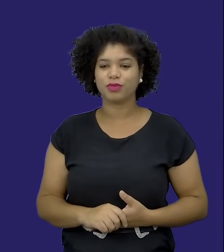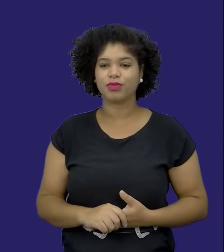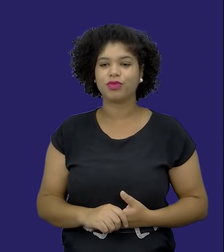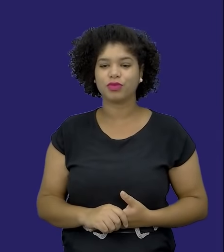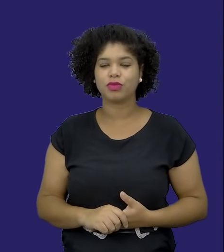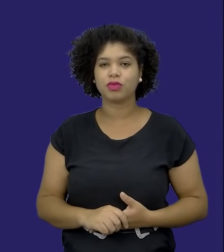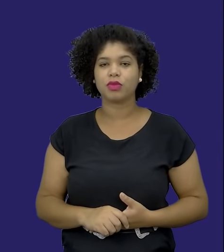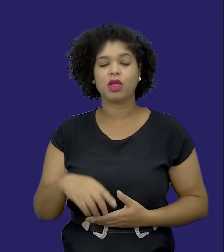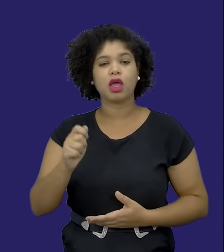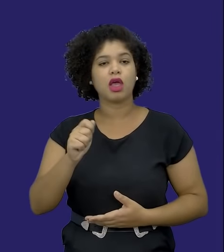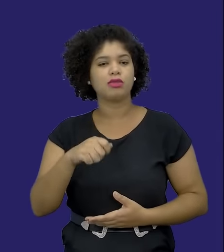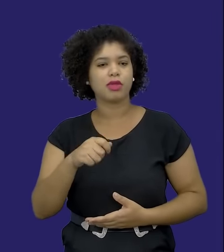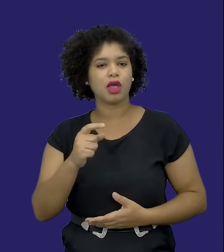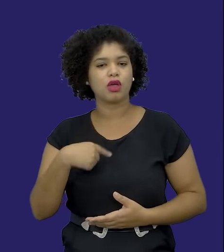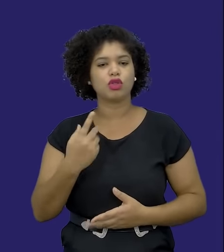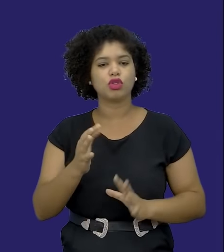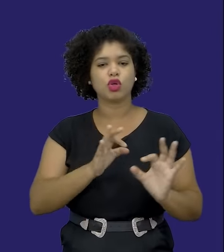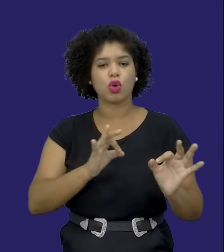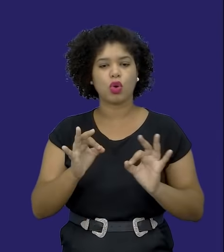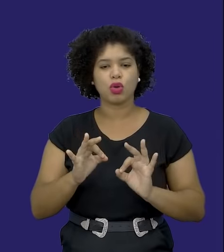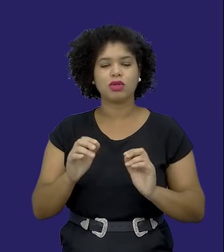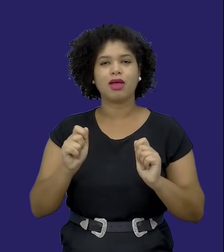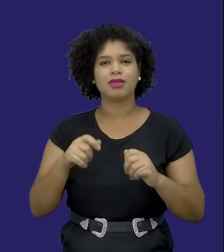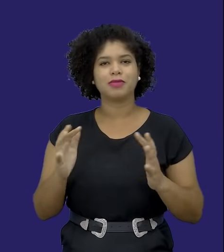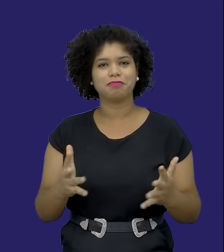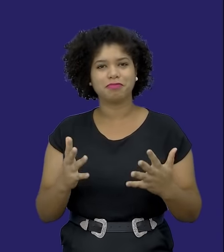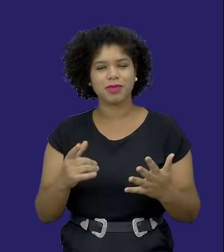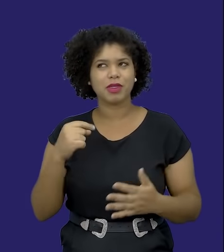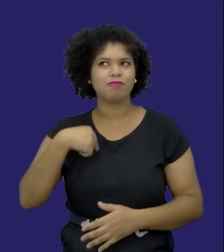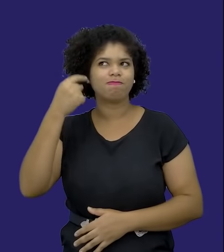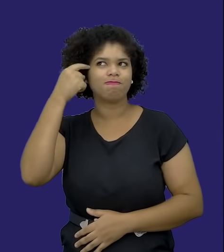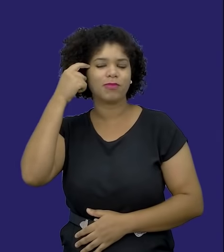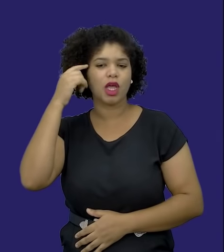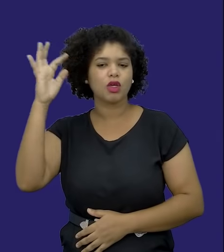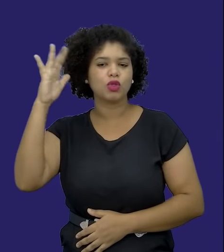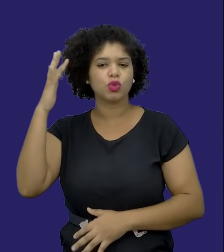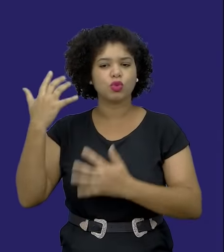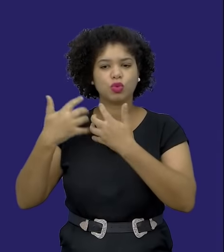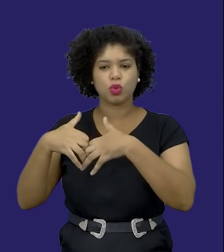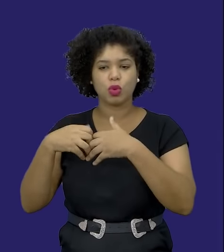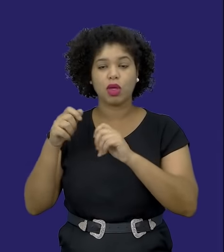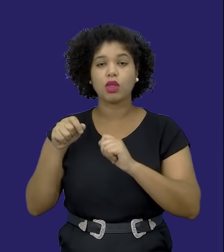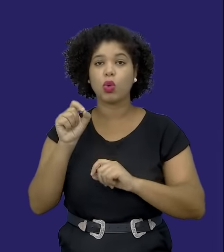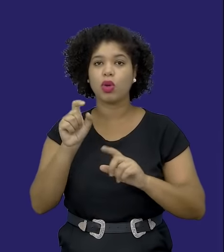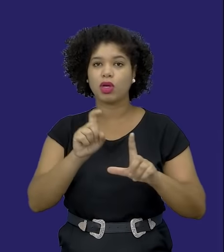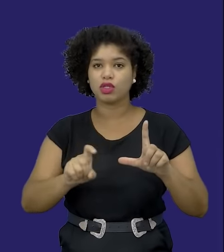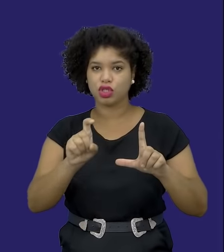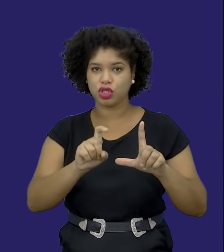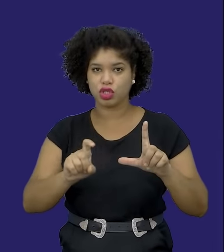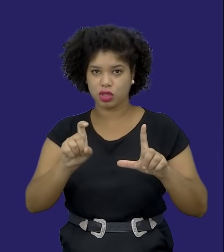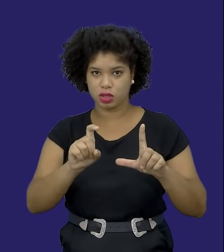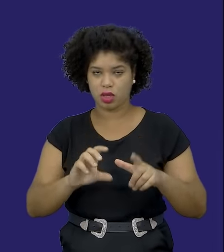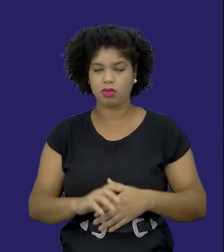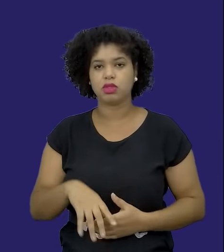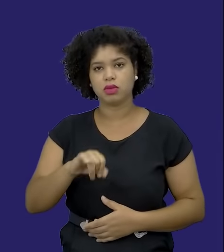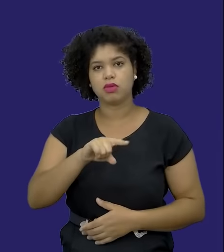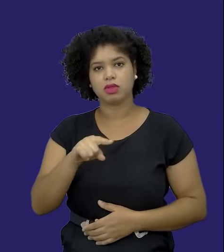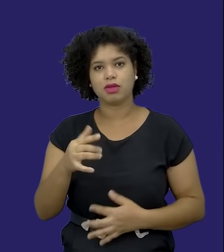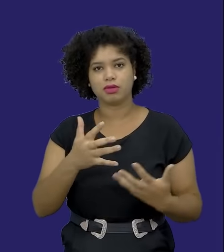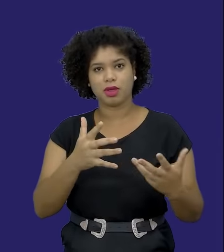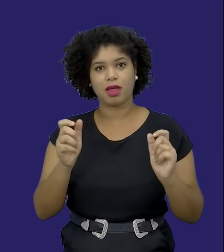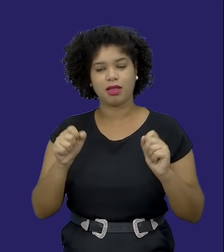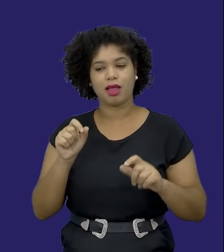gente, dessa forma, possa dinamizar as reflexões. Está em formato digital, então quem puder, já